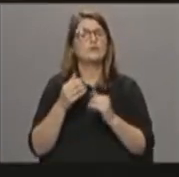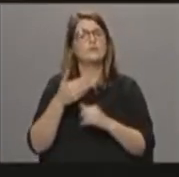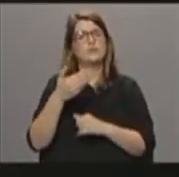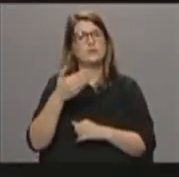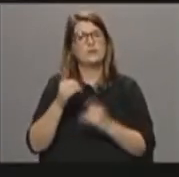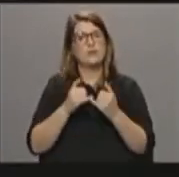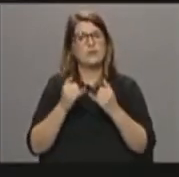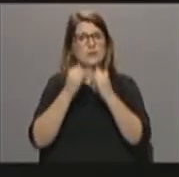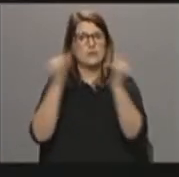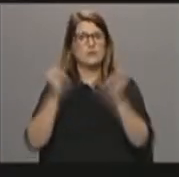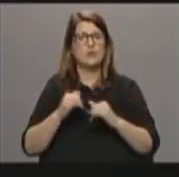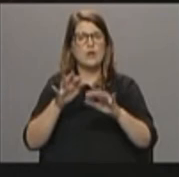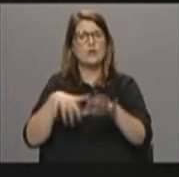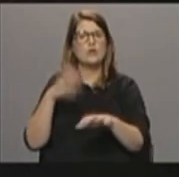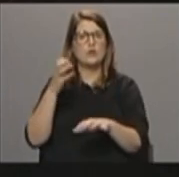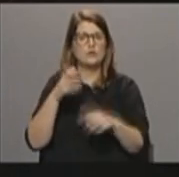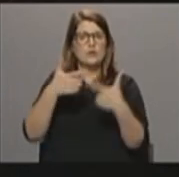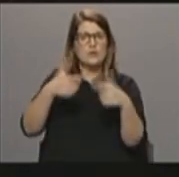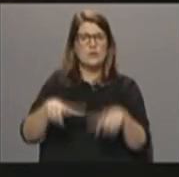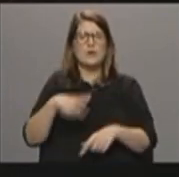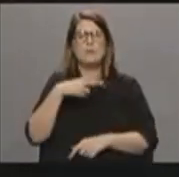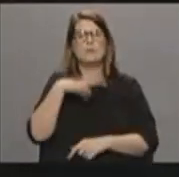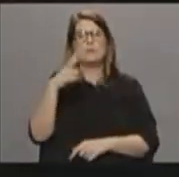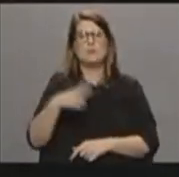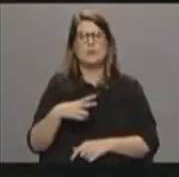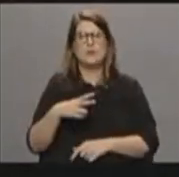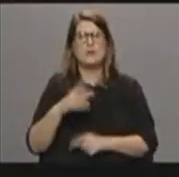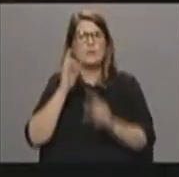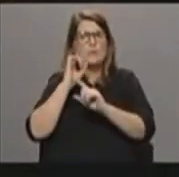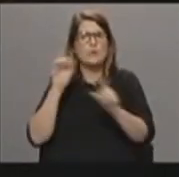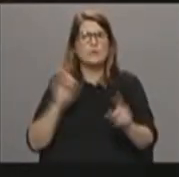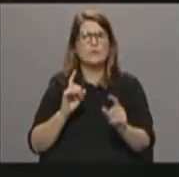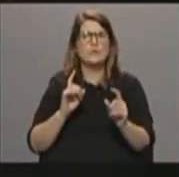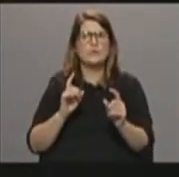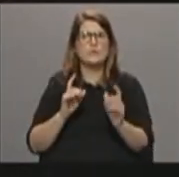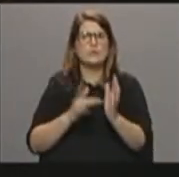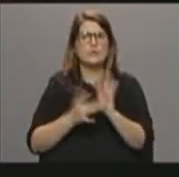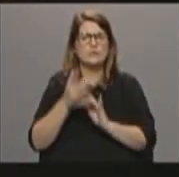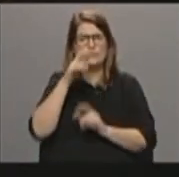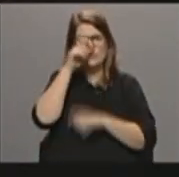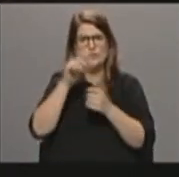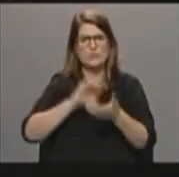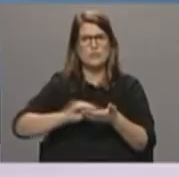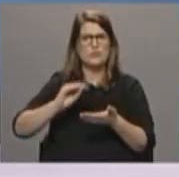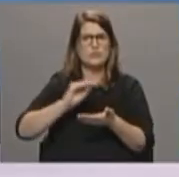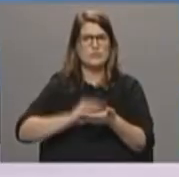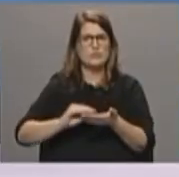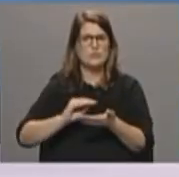Lusofonia decidiu homenagear Eduino de Jesus, decano dos escritores açorianos.